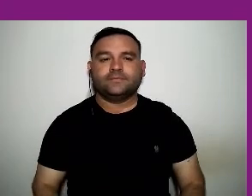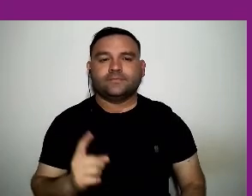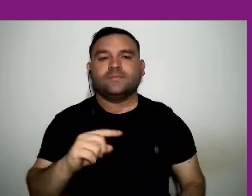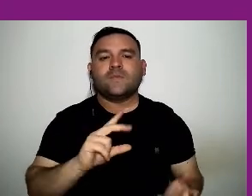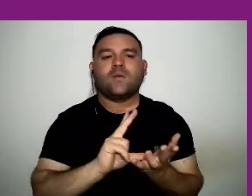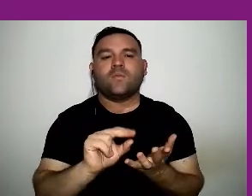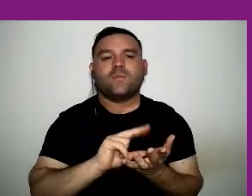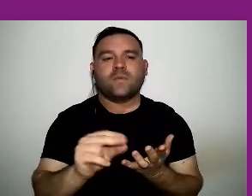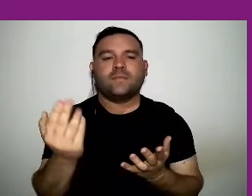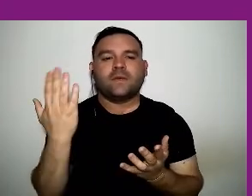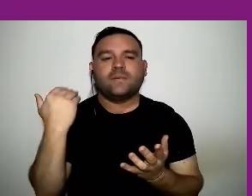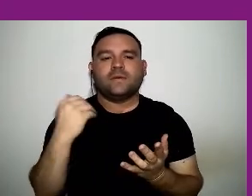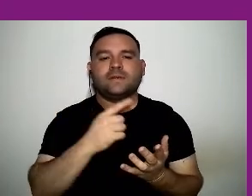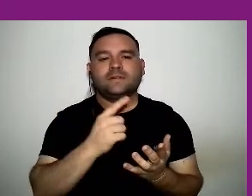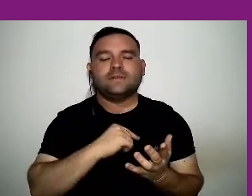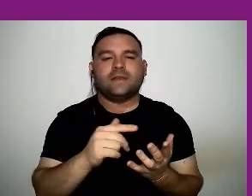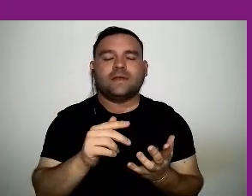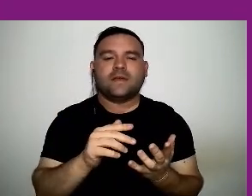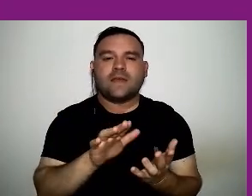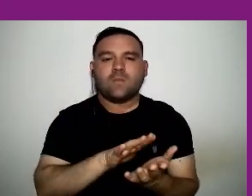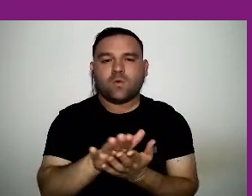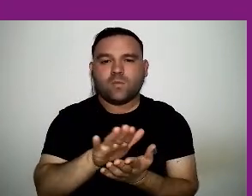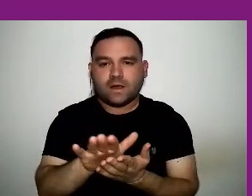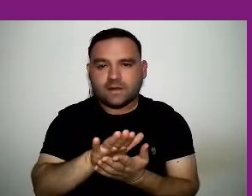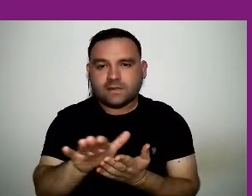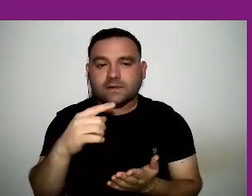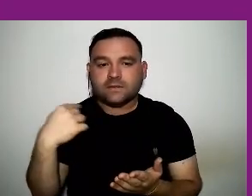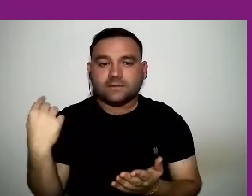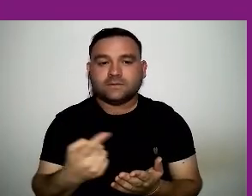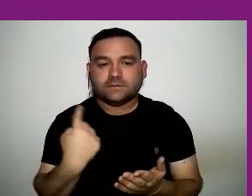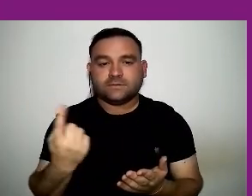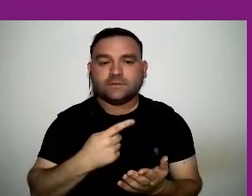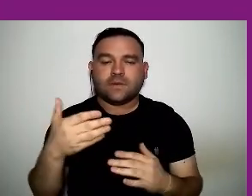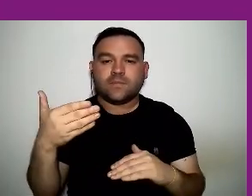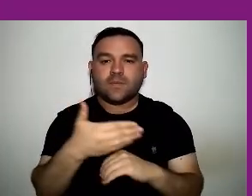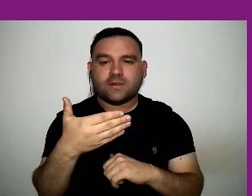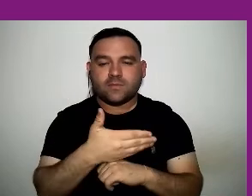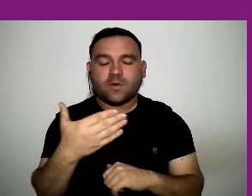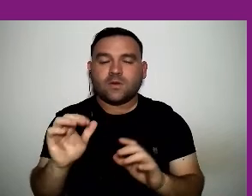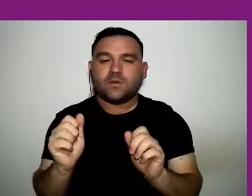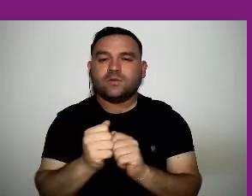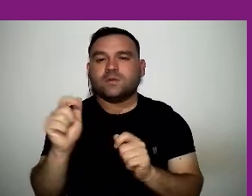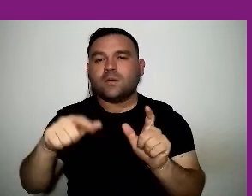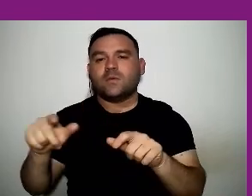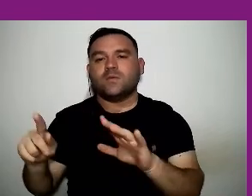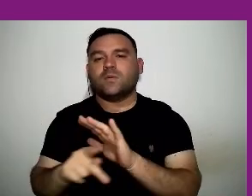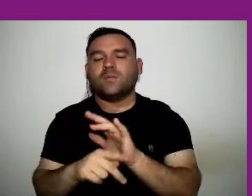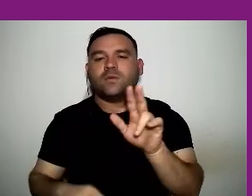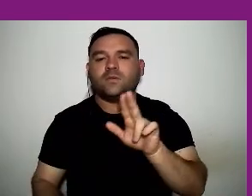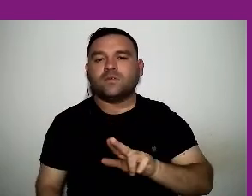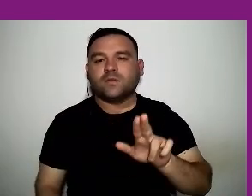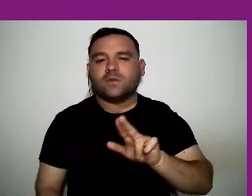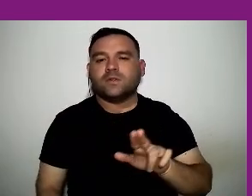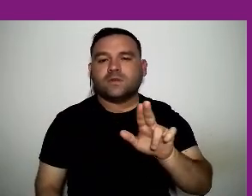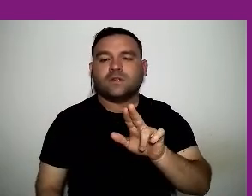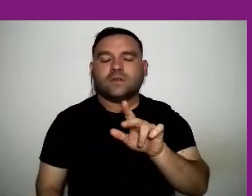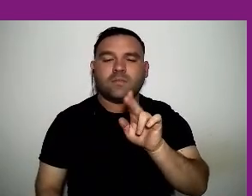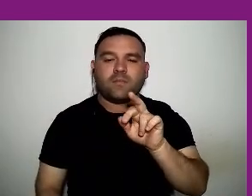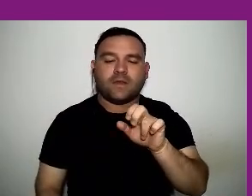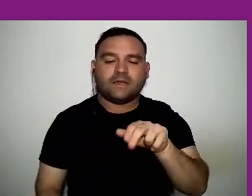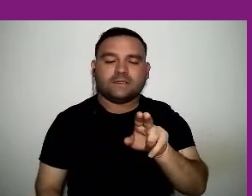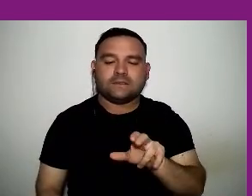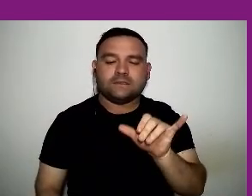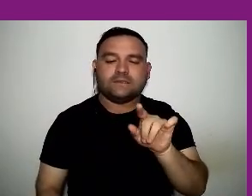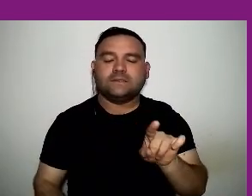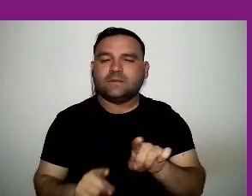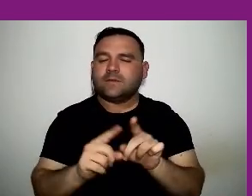paper publicado alguns anos atrás, em que nós participamos junto com o pessoal da Universidade de Dresden, e eu